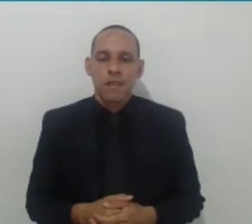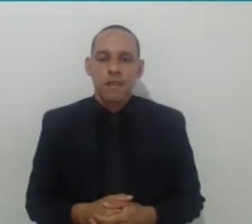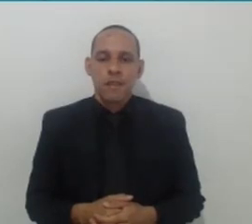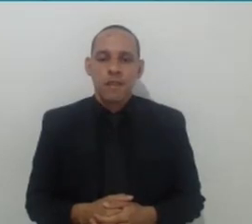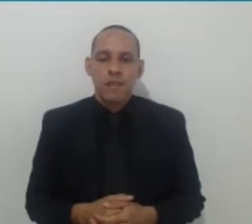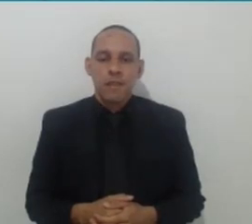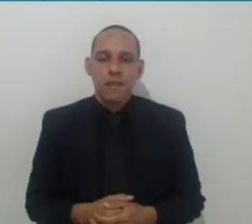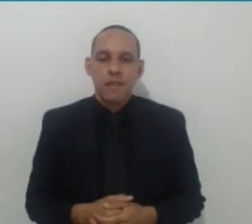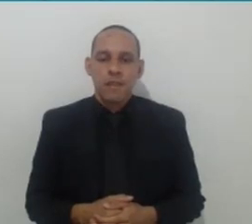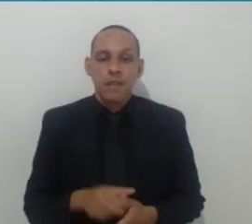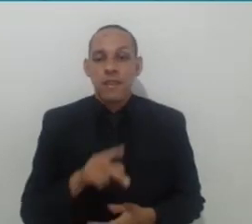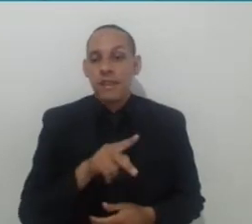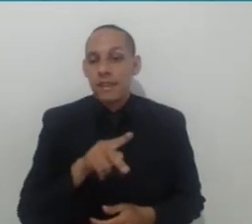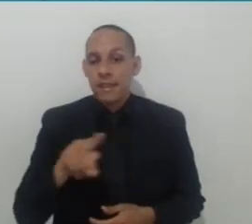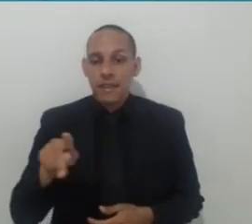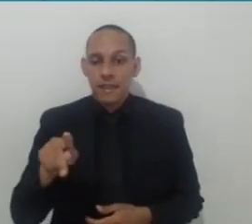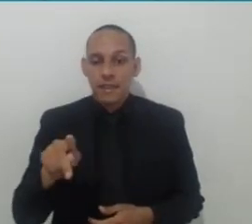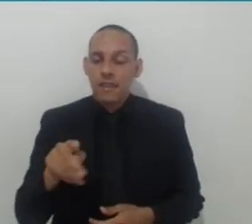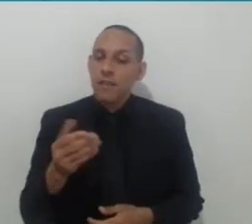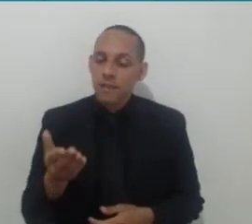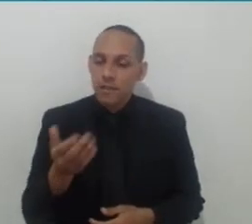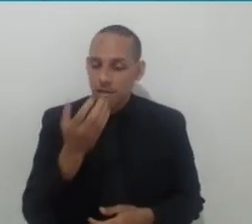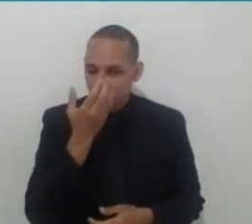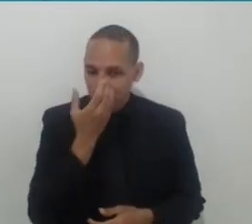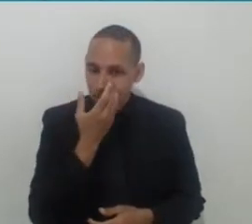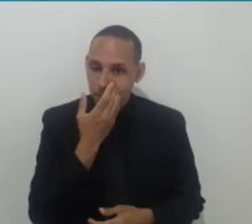Senhor presidente,